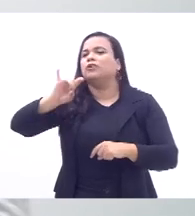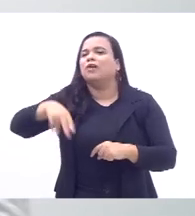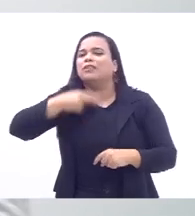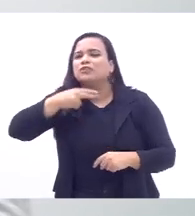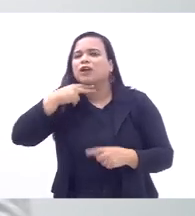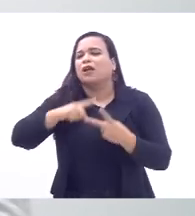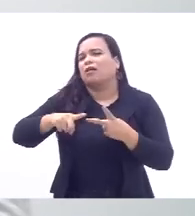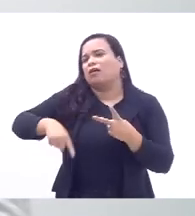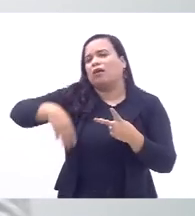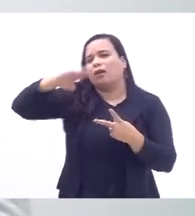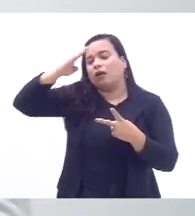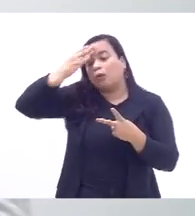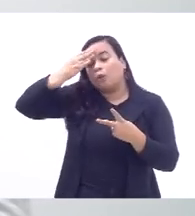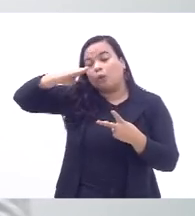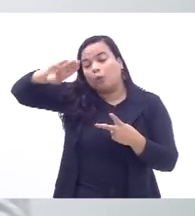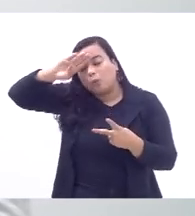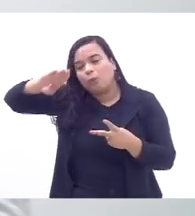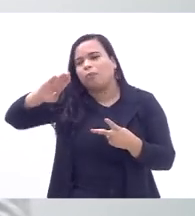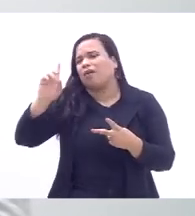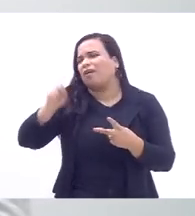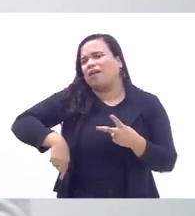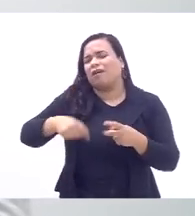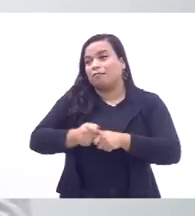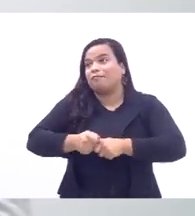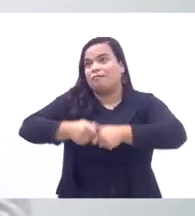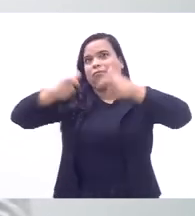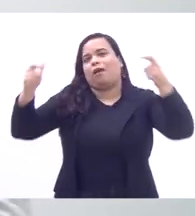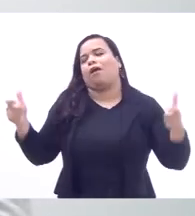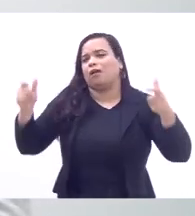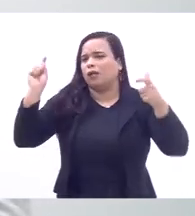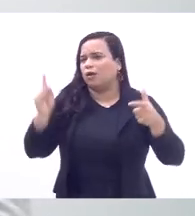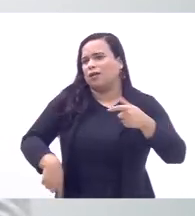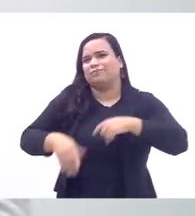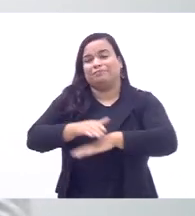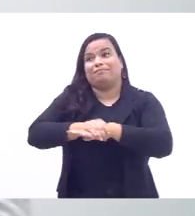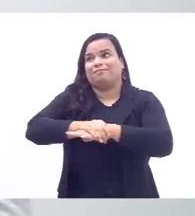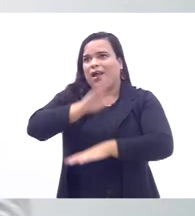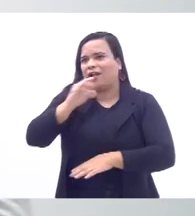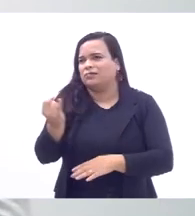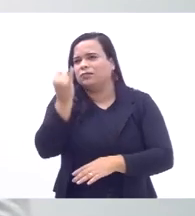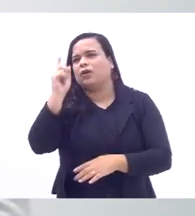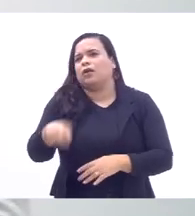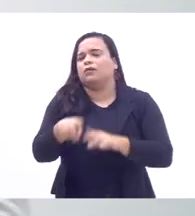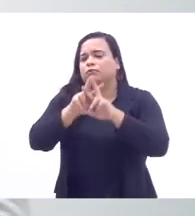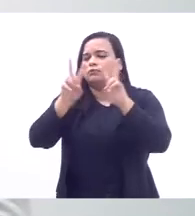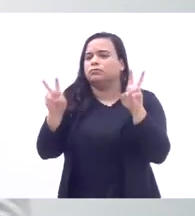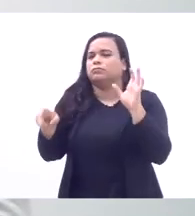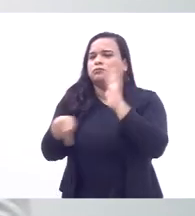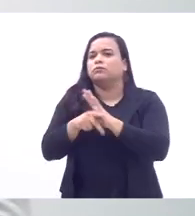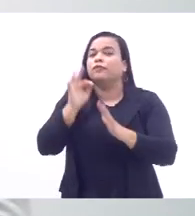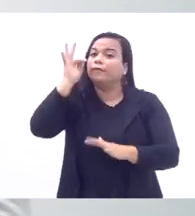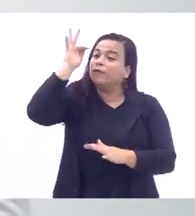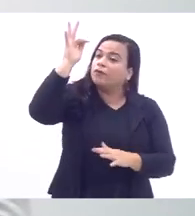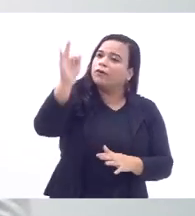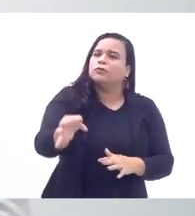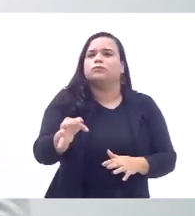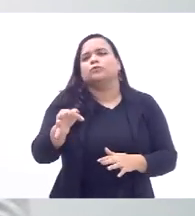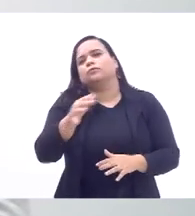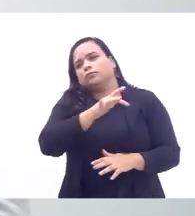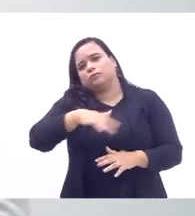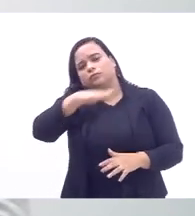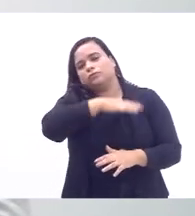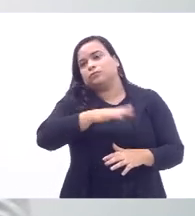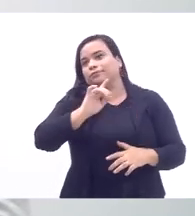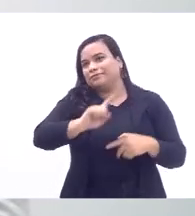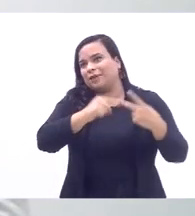Isso aqui é, é muito maior. É em prol de um futuro onde os nossos, é, daqueles que vêm depois de